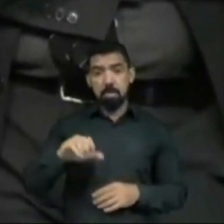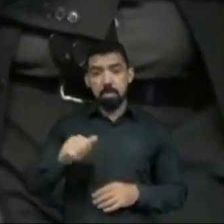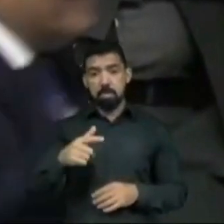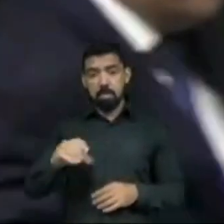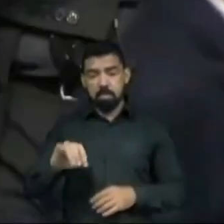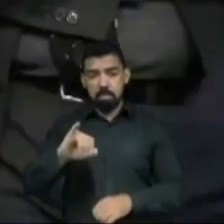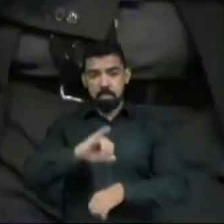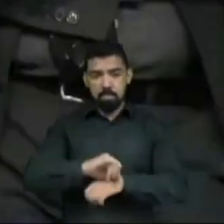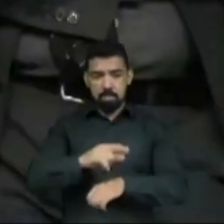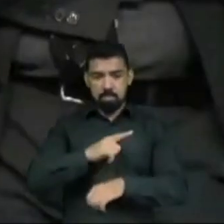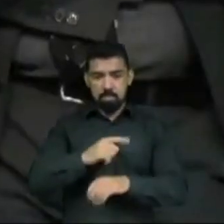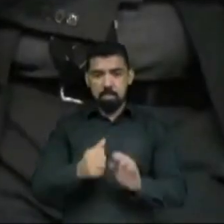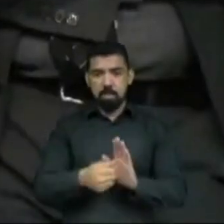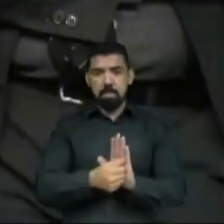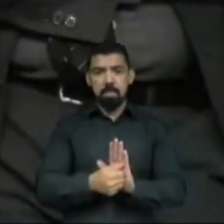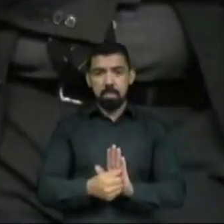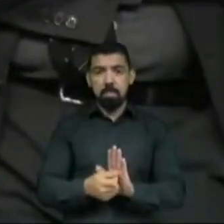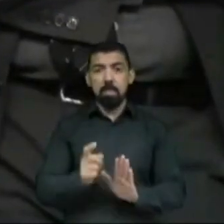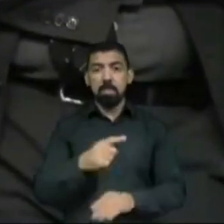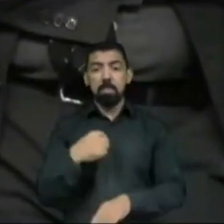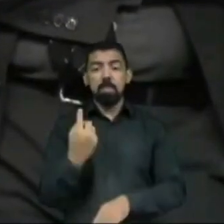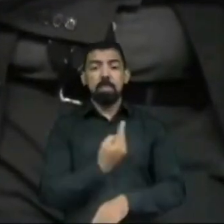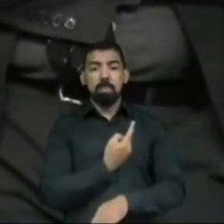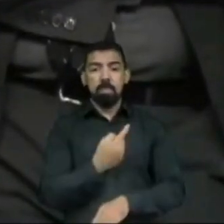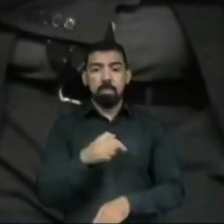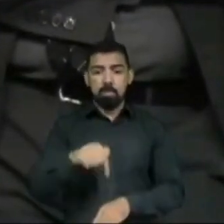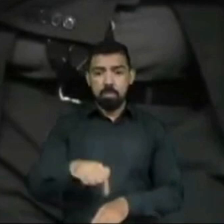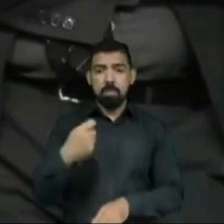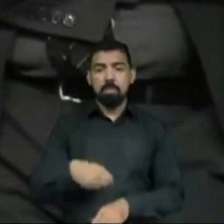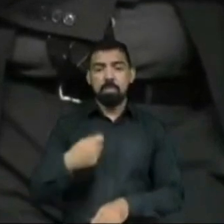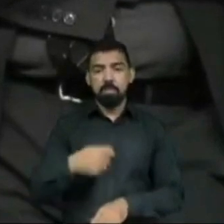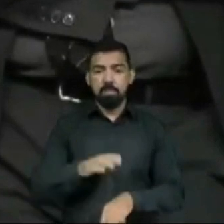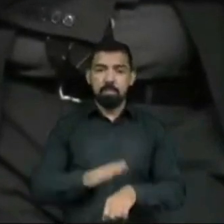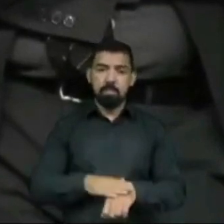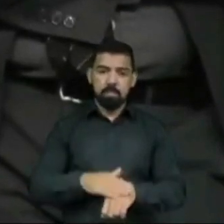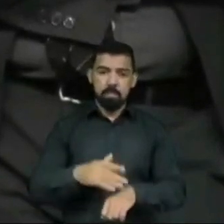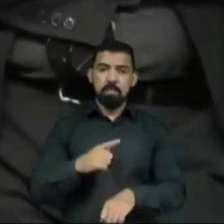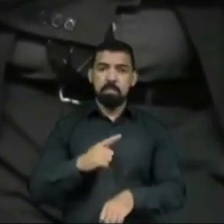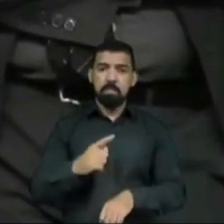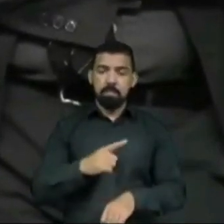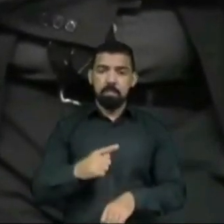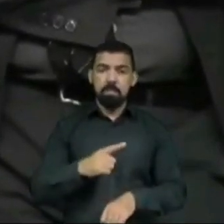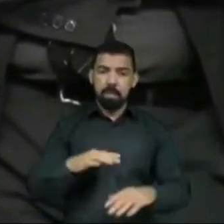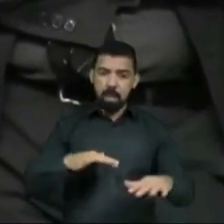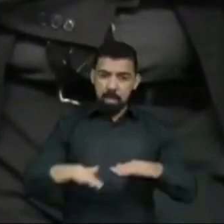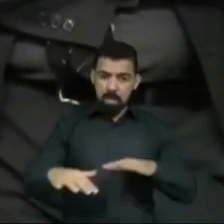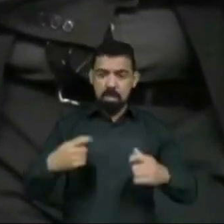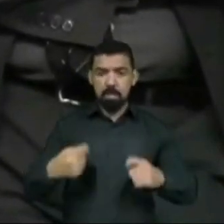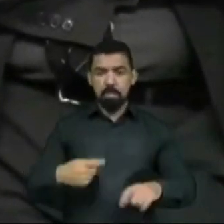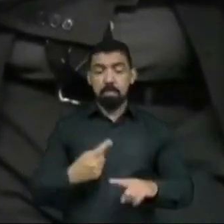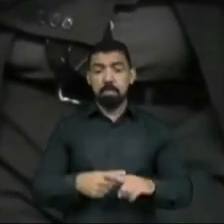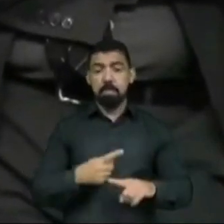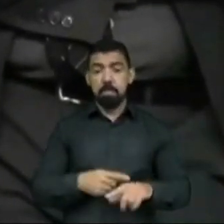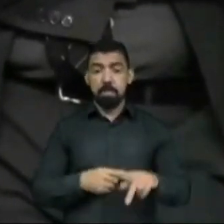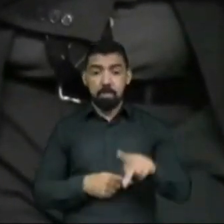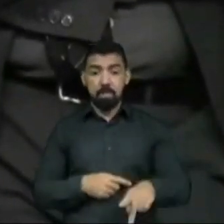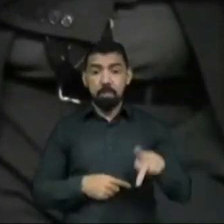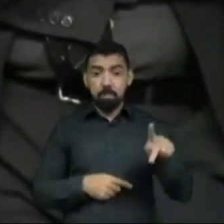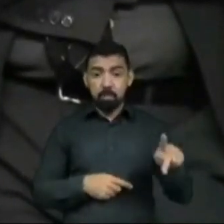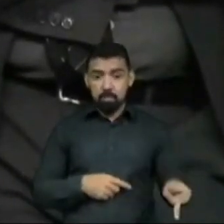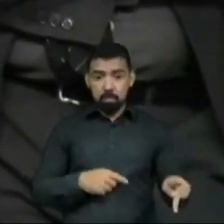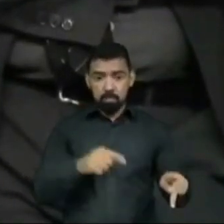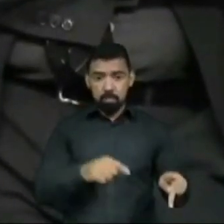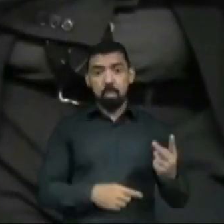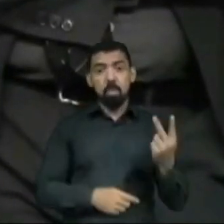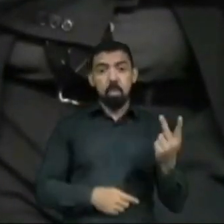da ata, para que todos nós tomemos providências, até porque o professor que estava, os 2